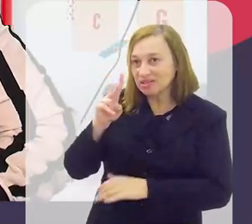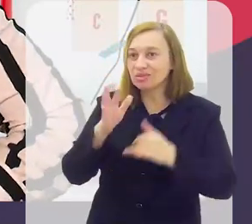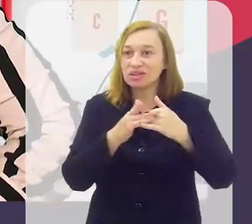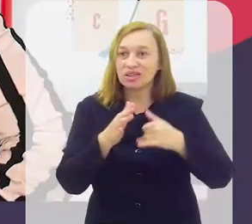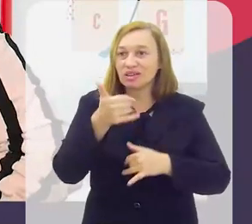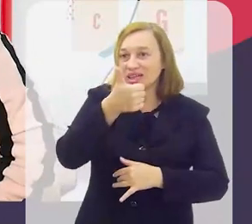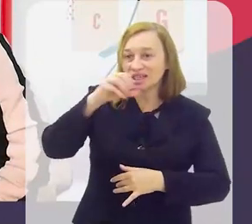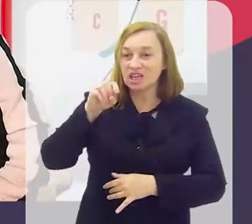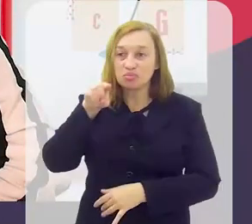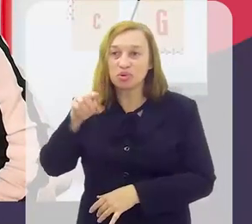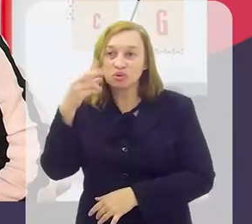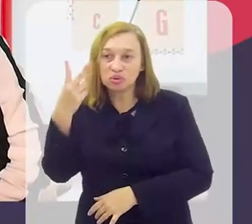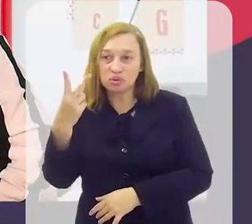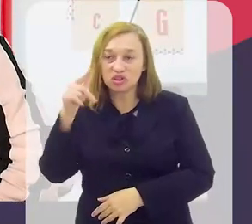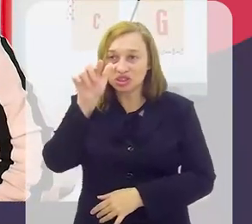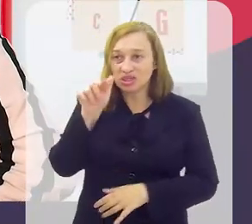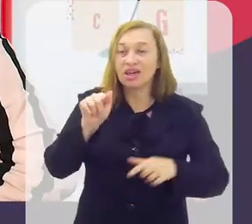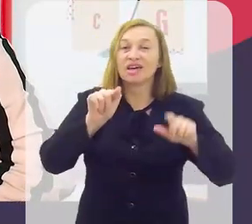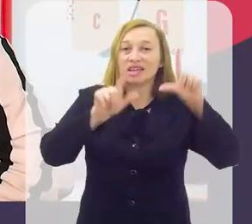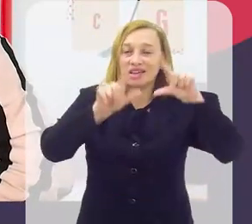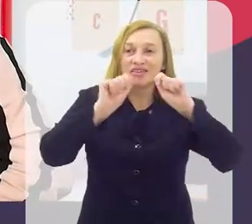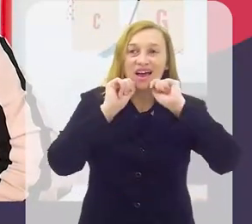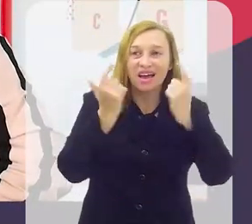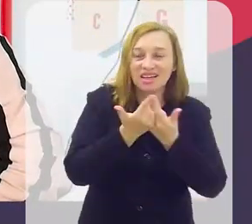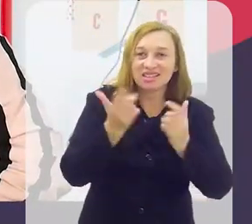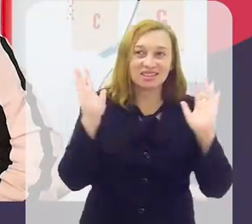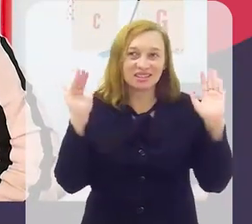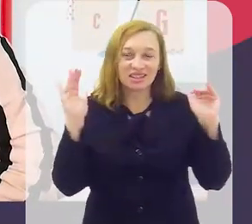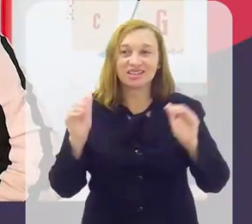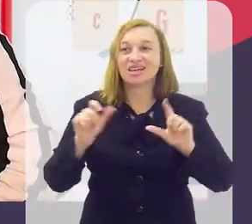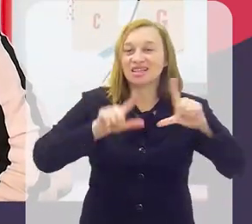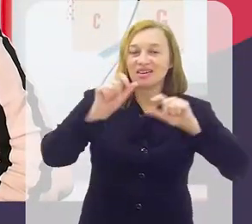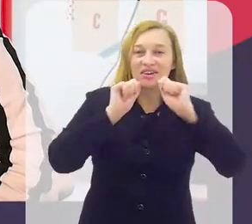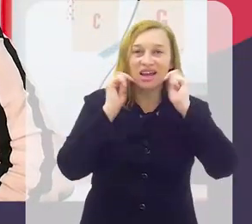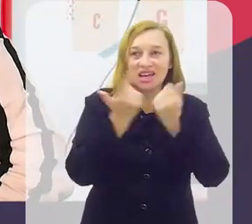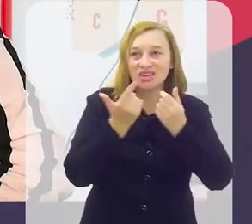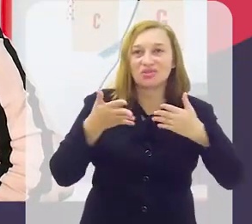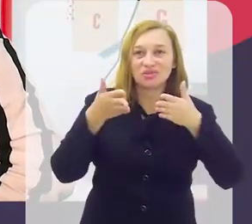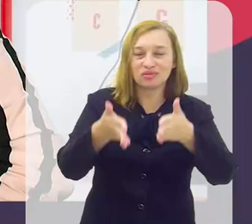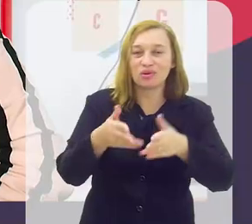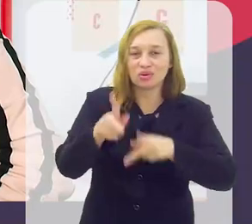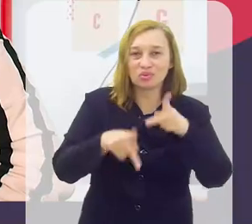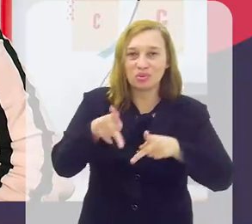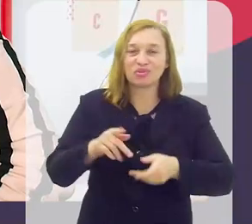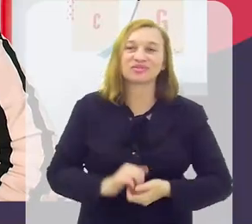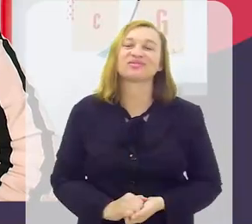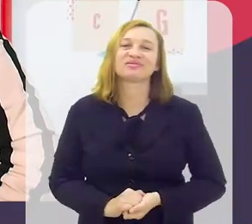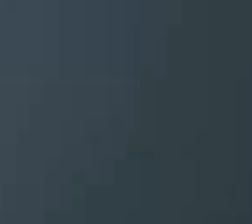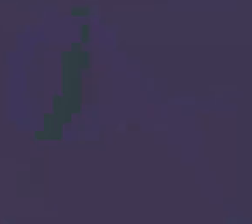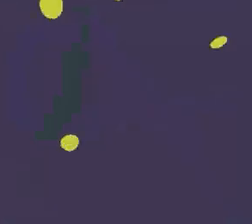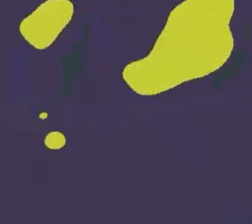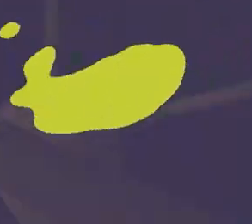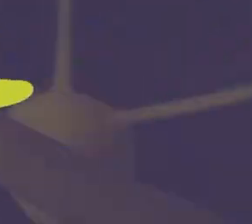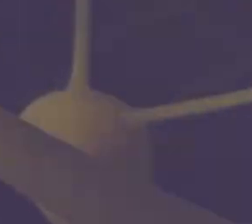estamos no canal digital 10.2 na sua TV aberta. Até a próxima. TV Alerj, o canal do povo.